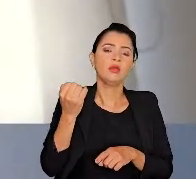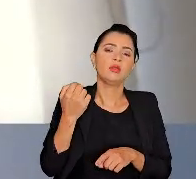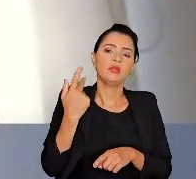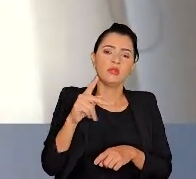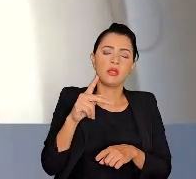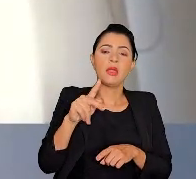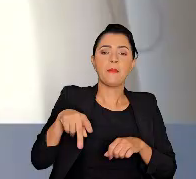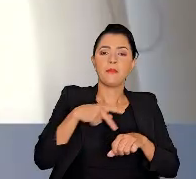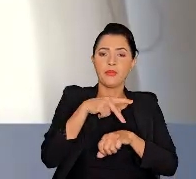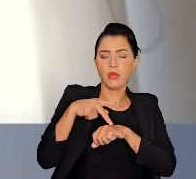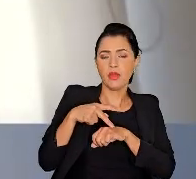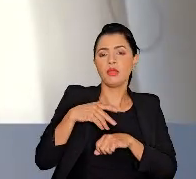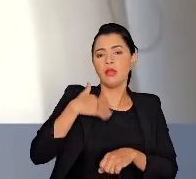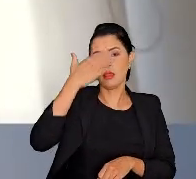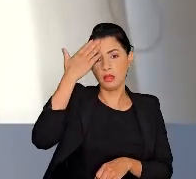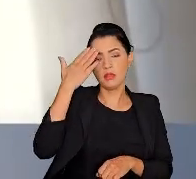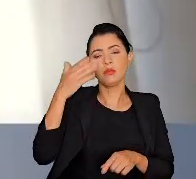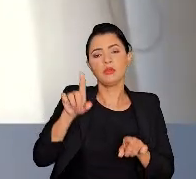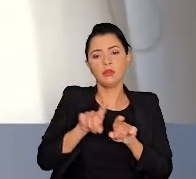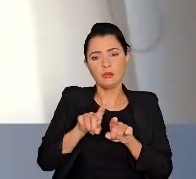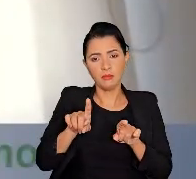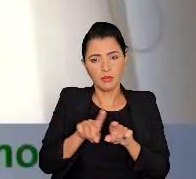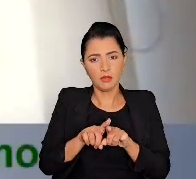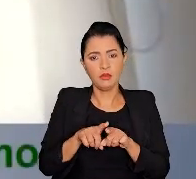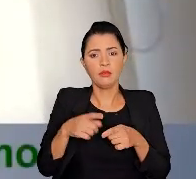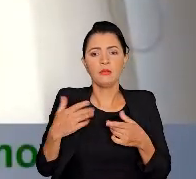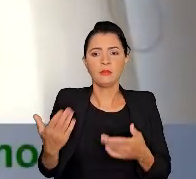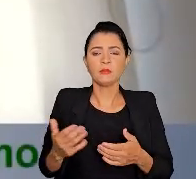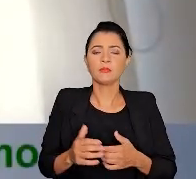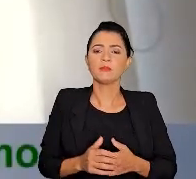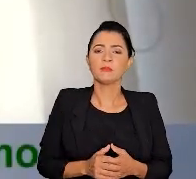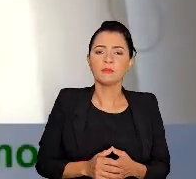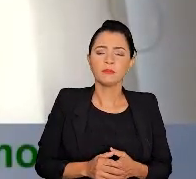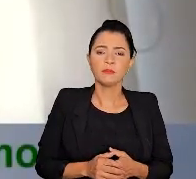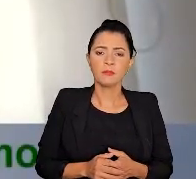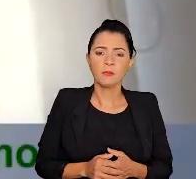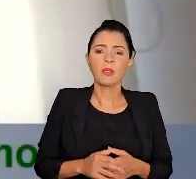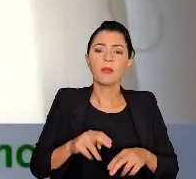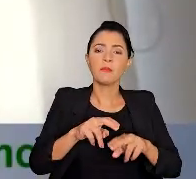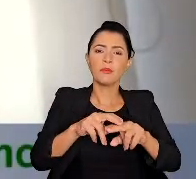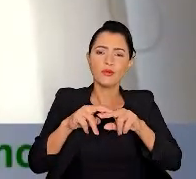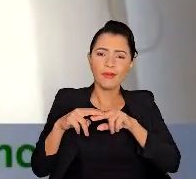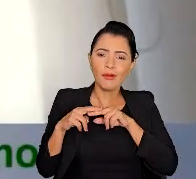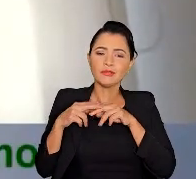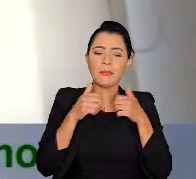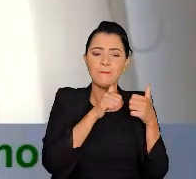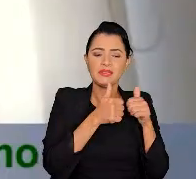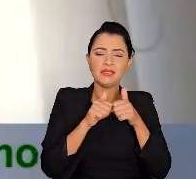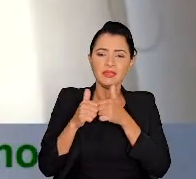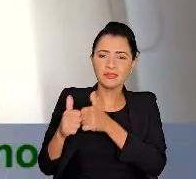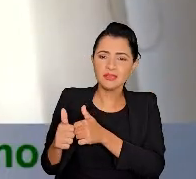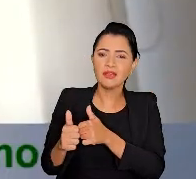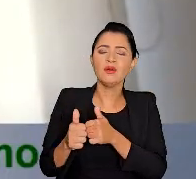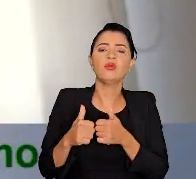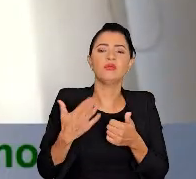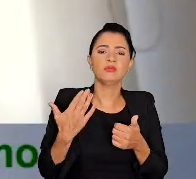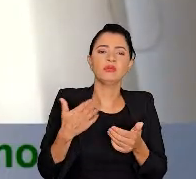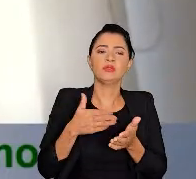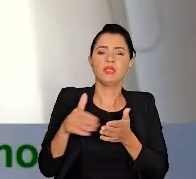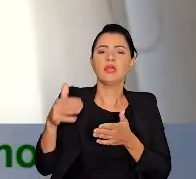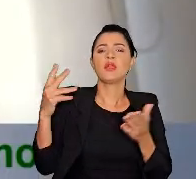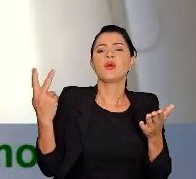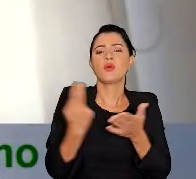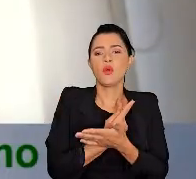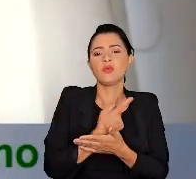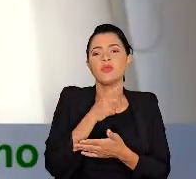países árabes, do Oriente Médio e do Norte da África, em decorrência das perseguições e expulsões que ali ocorreram